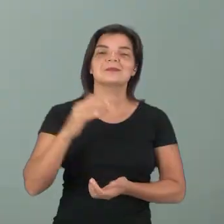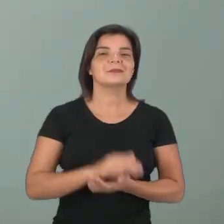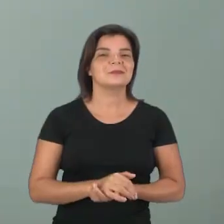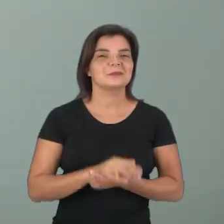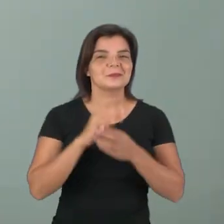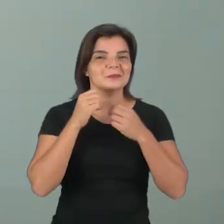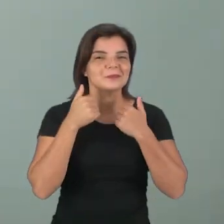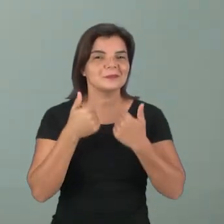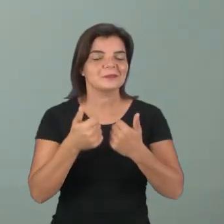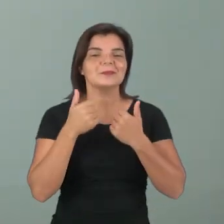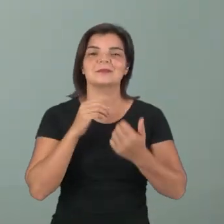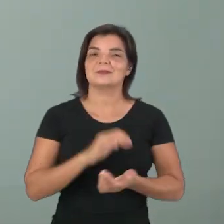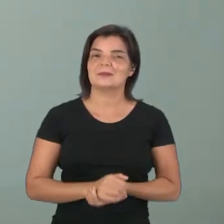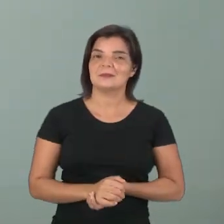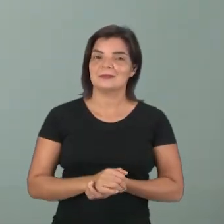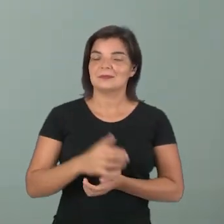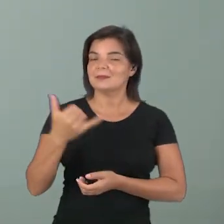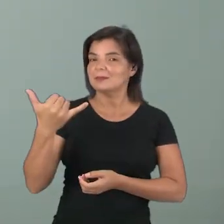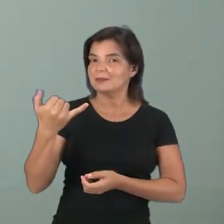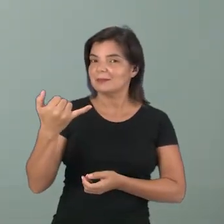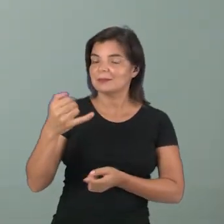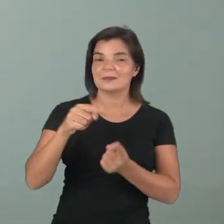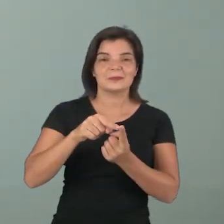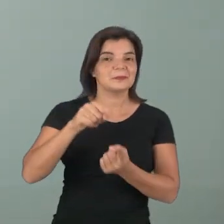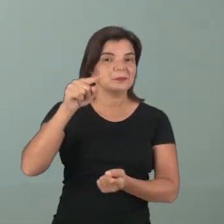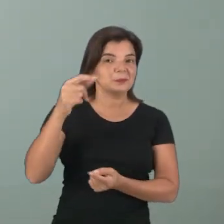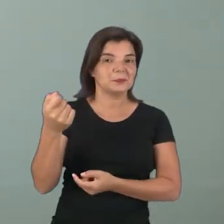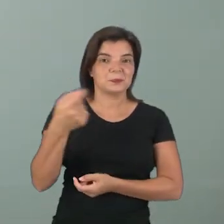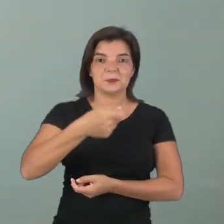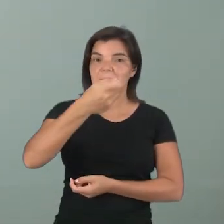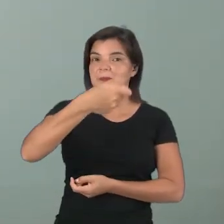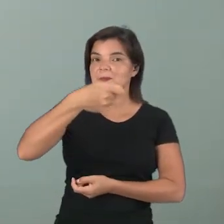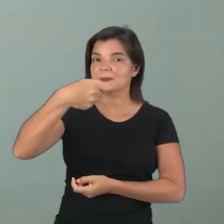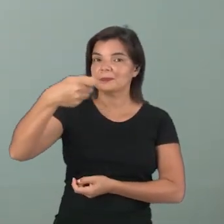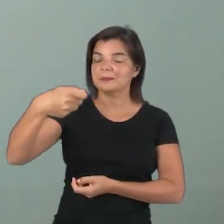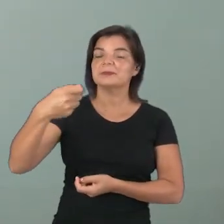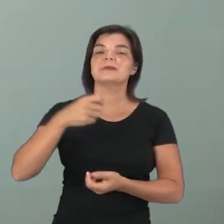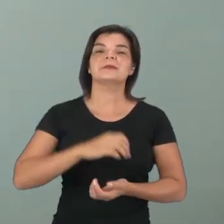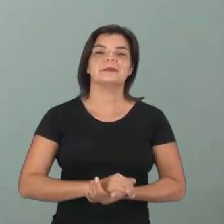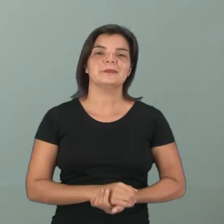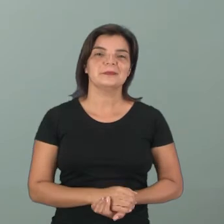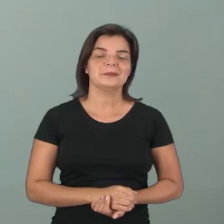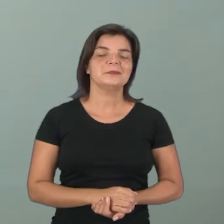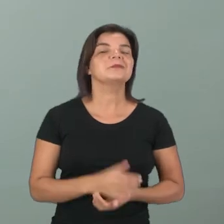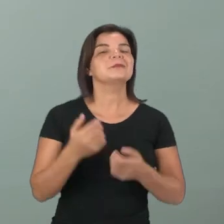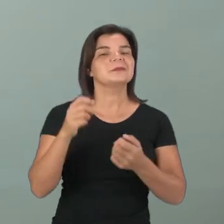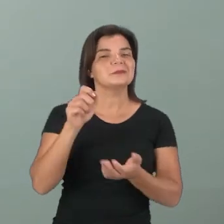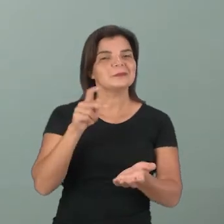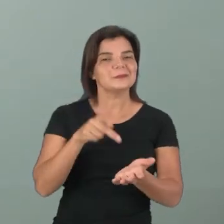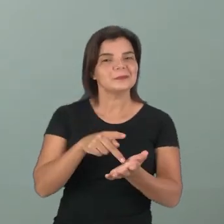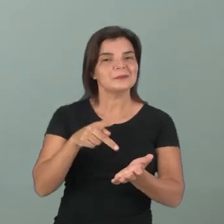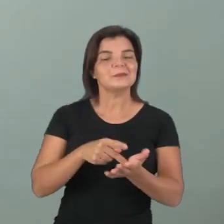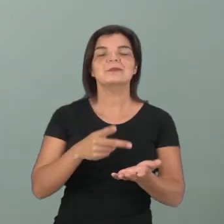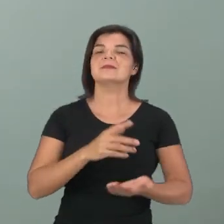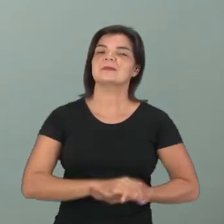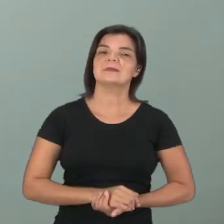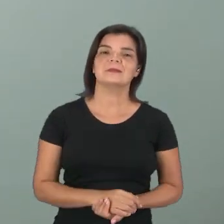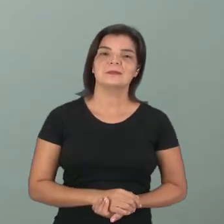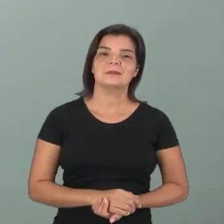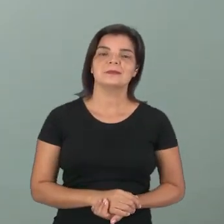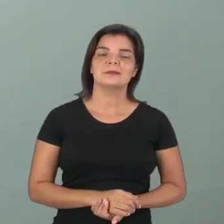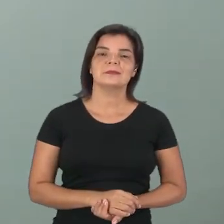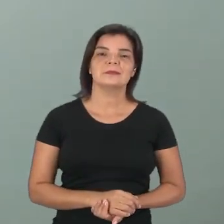caneta. Muito bem. A caneta é maior que o pincel de quadro. Isso mesmo.